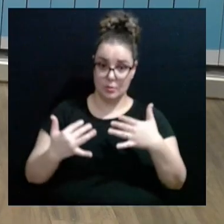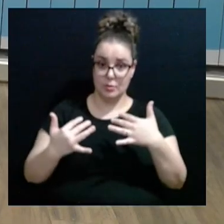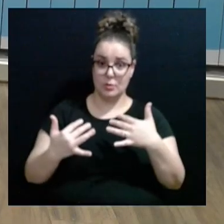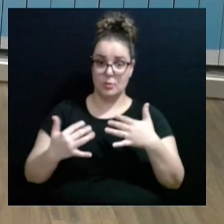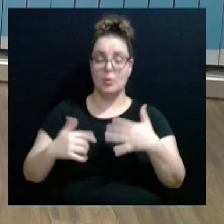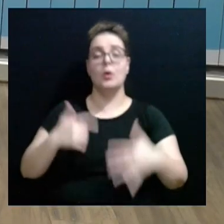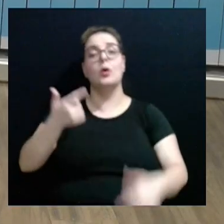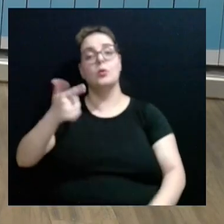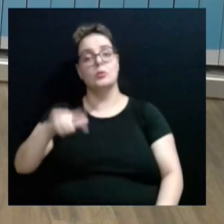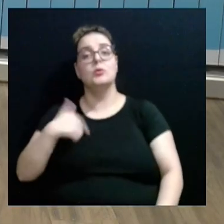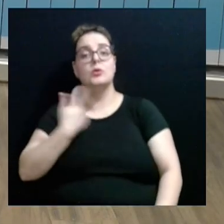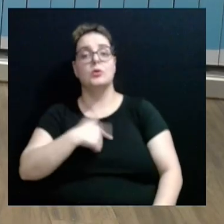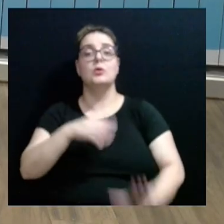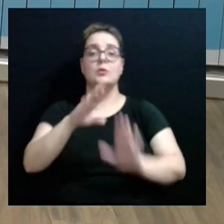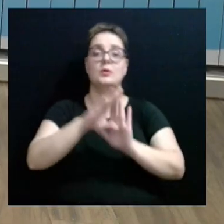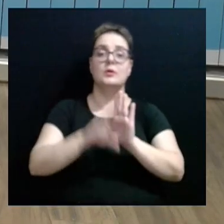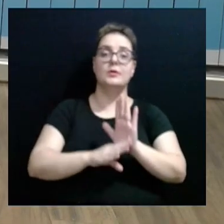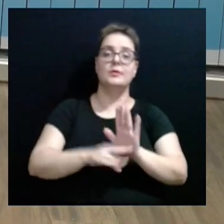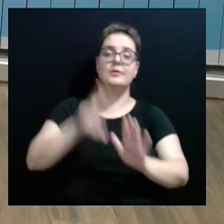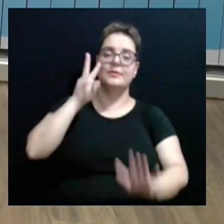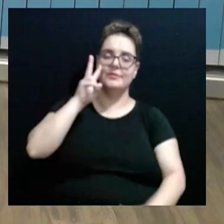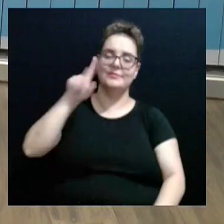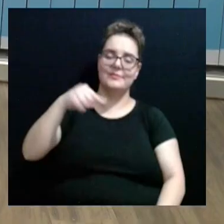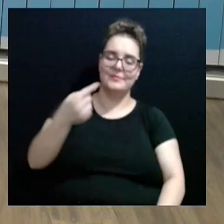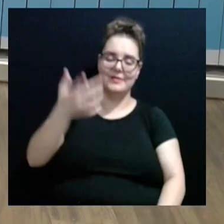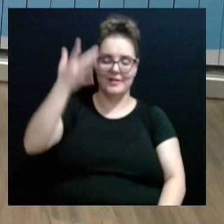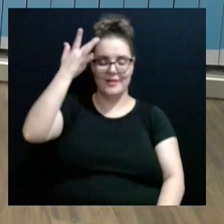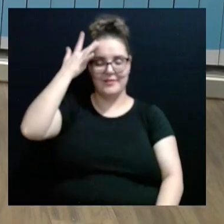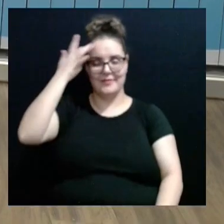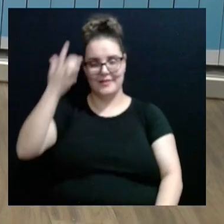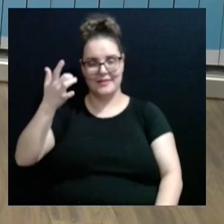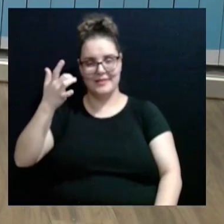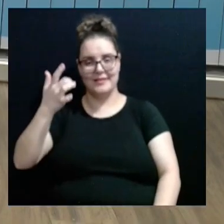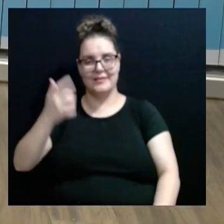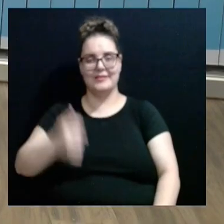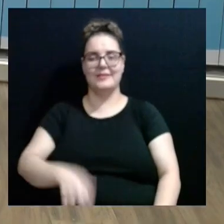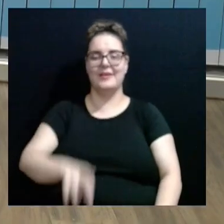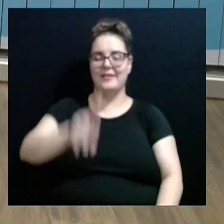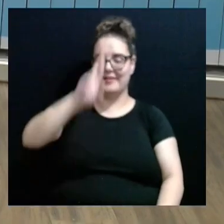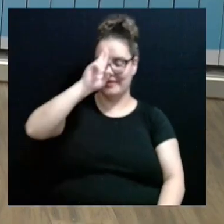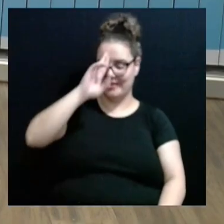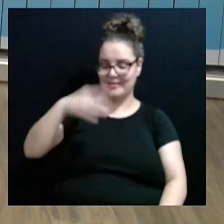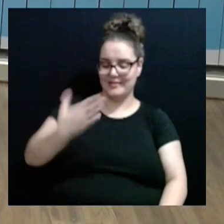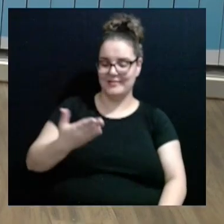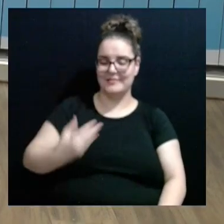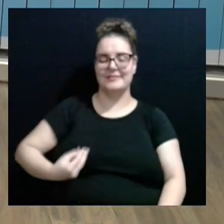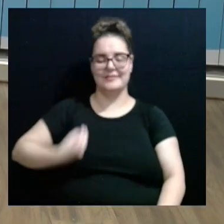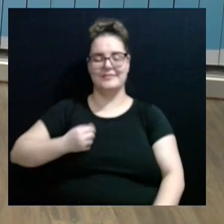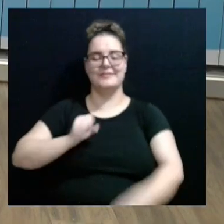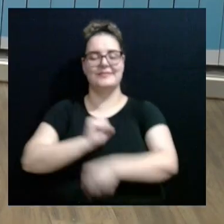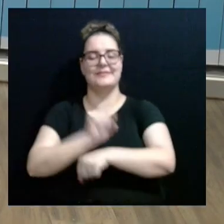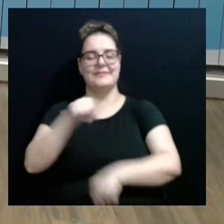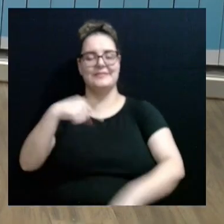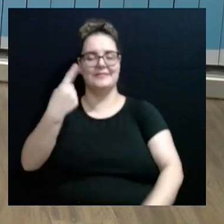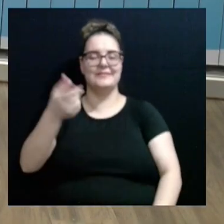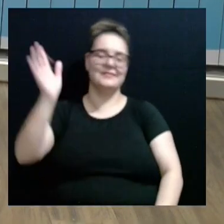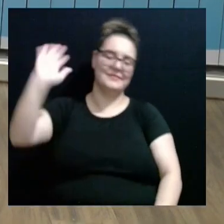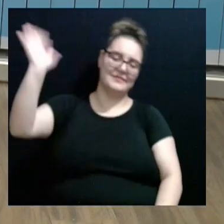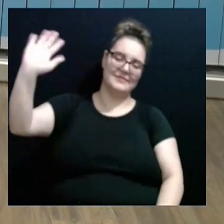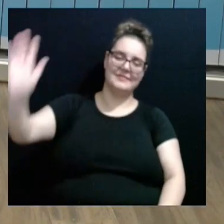na nossa programação e nos vemos amanhã ao meio-dia, ao vivo. Te esperem. Até lá. Tchau, tchau.